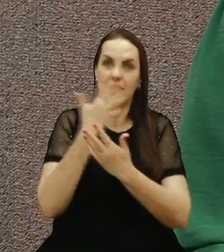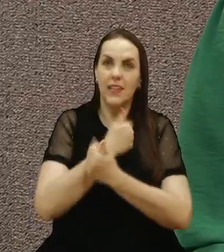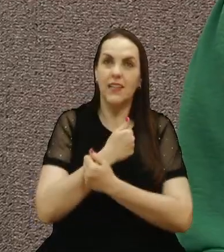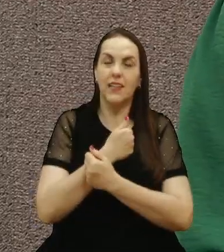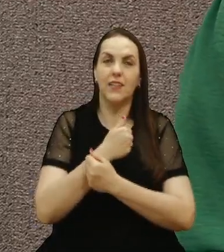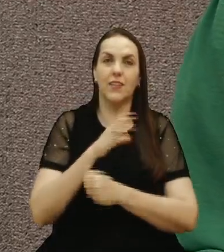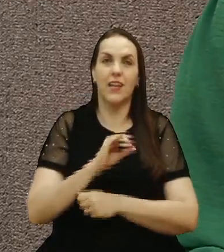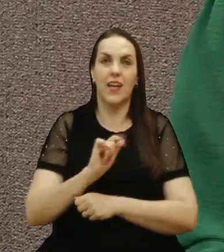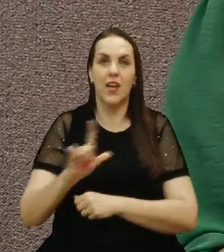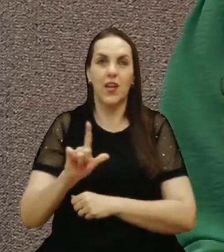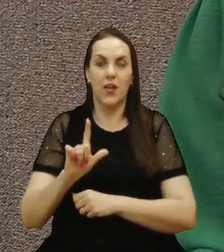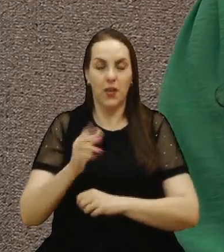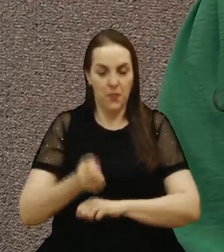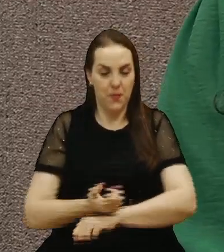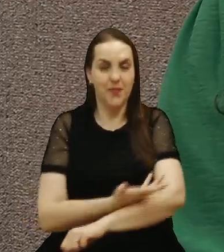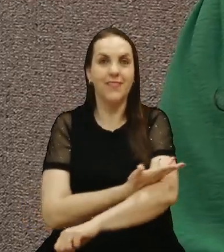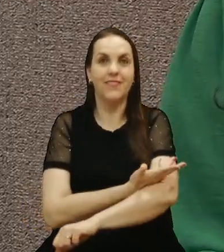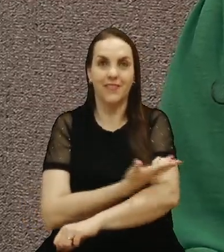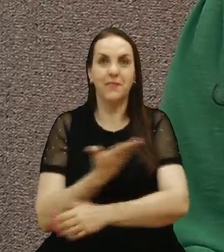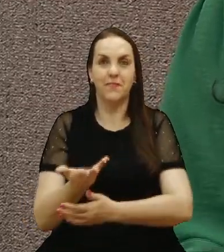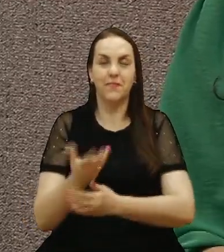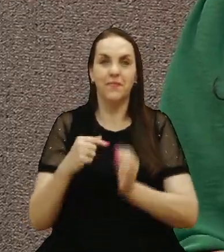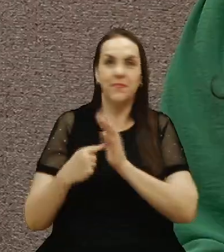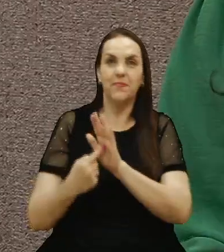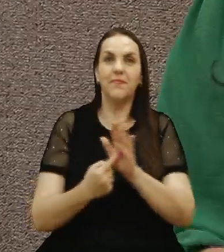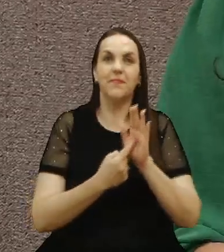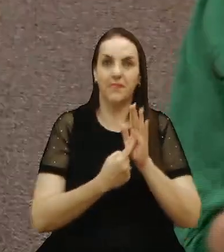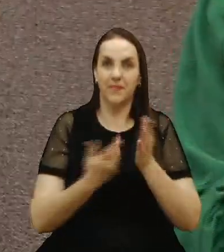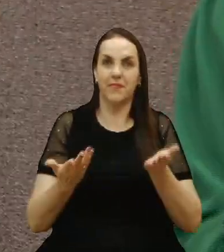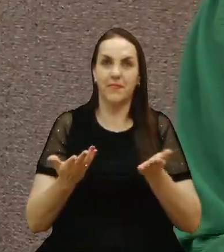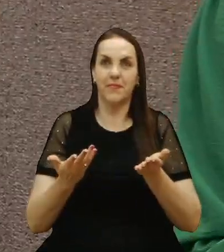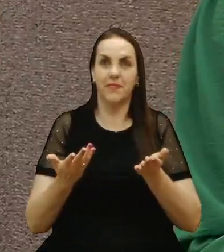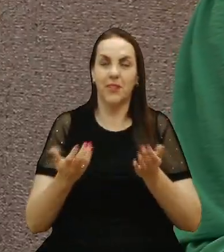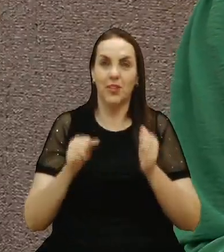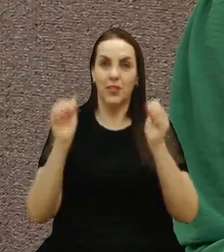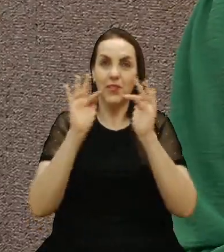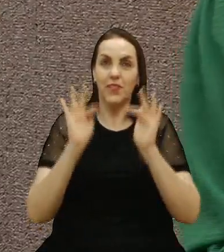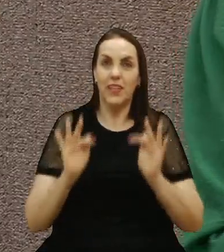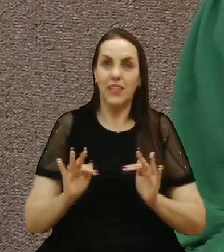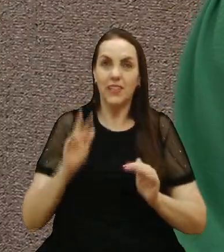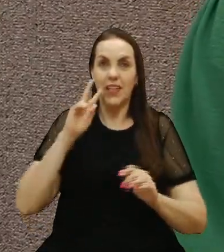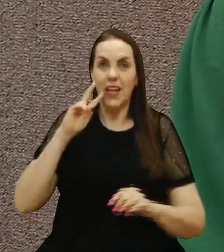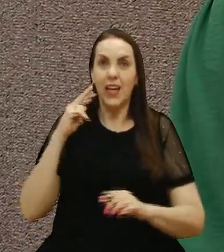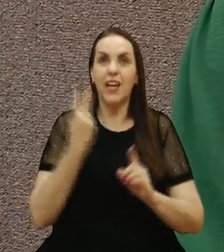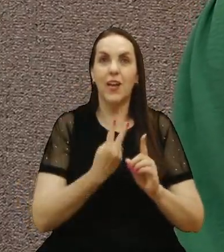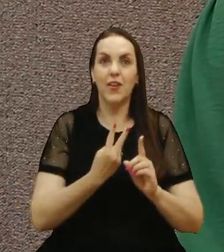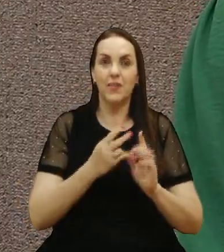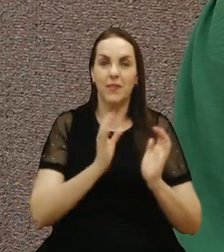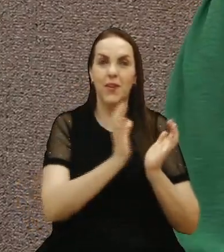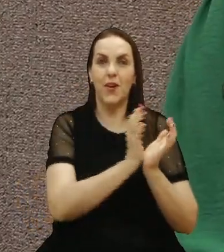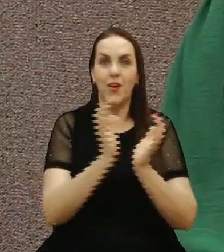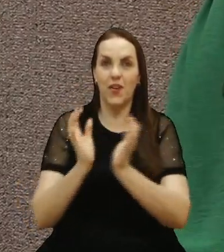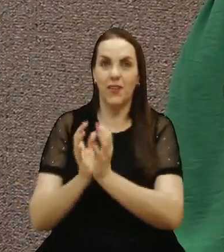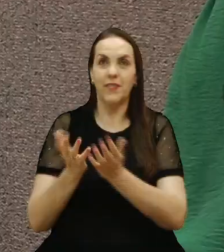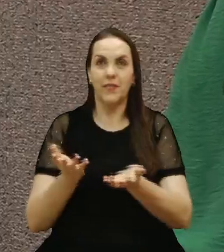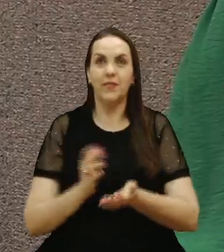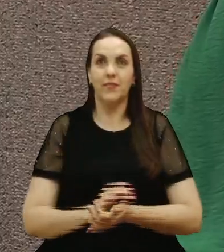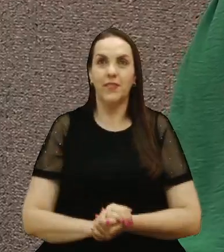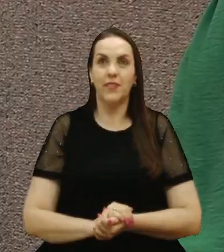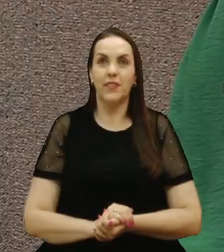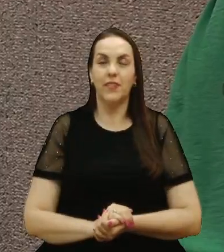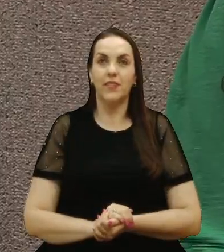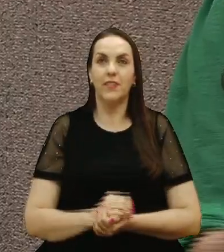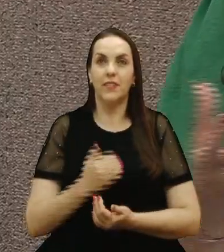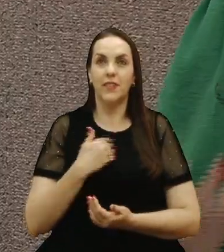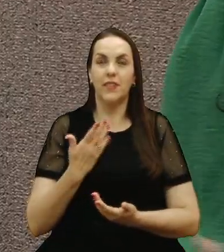emocionada naquele momento, o que demonstra o quanto a gente fica feliz pelo reconhecimento dos colegas, né, Carol? Porque o troféu Ari Serra